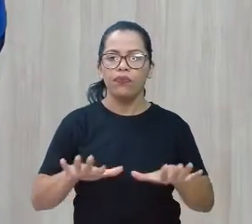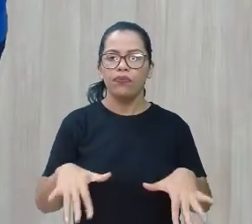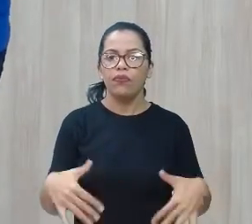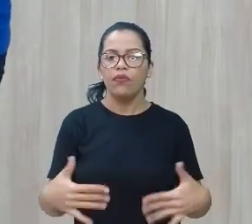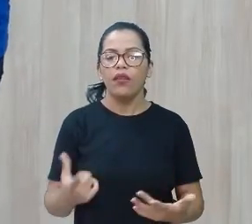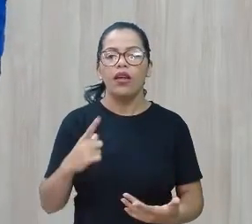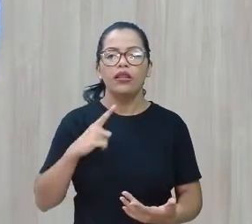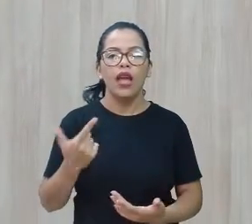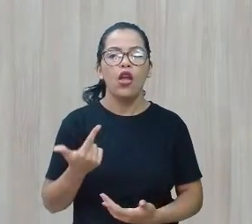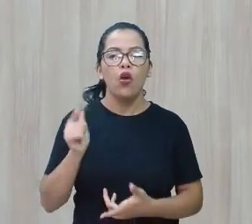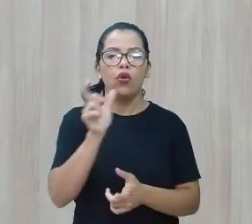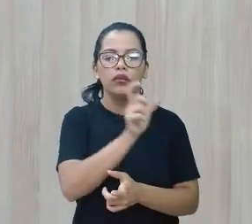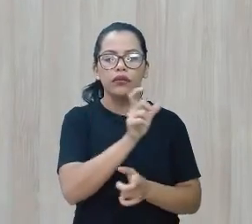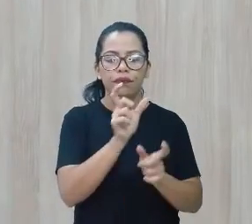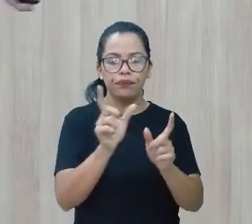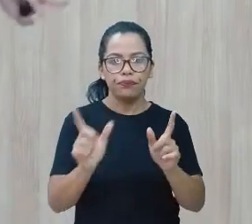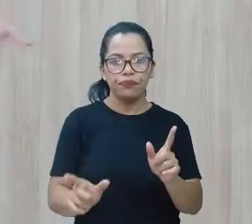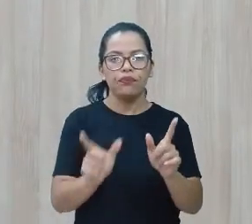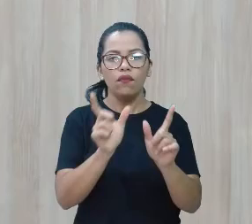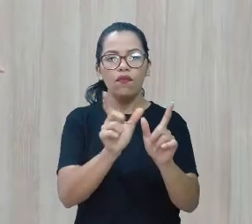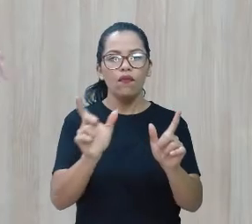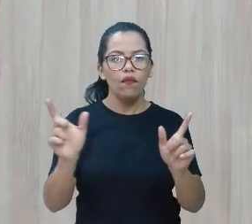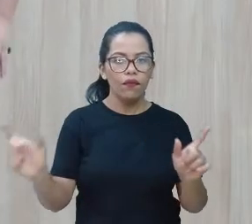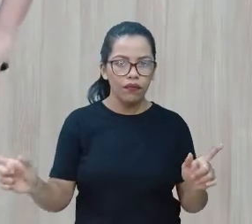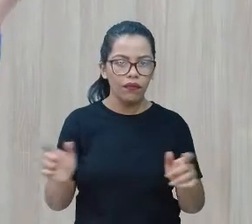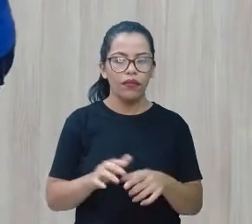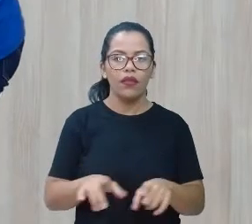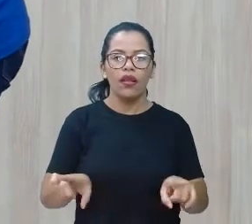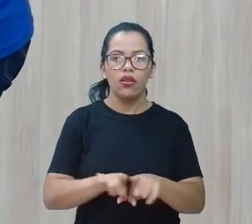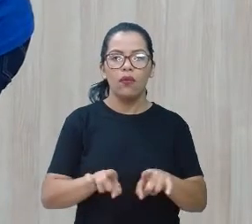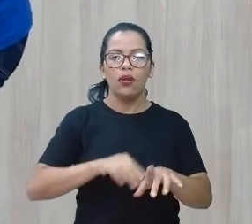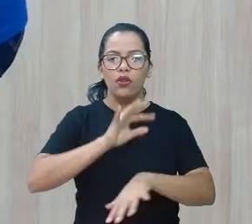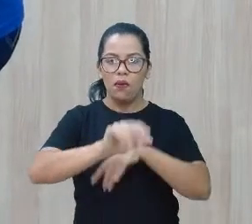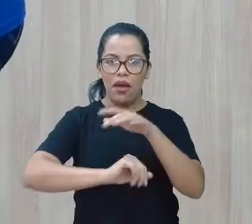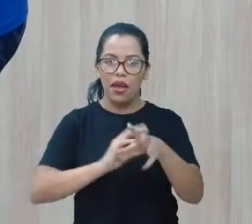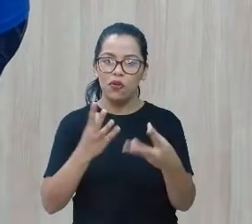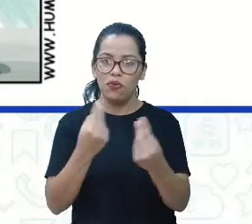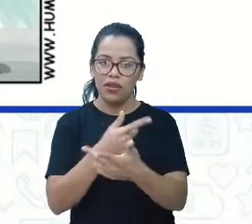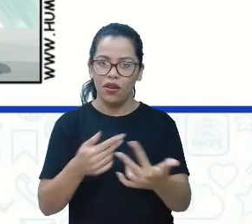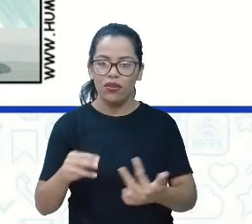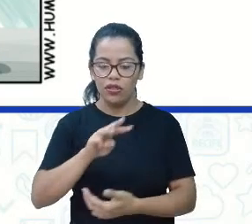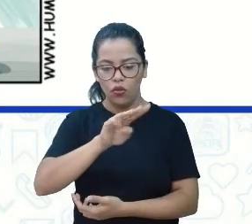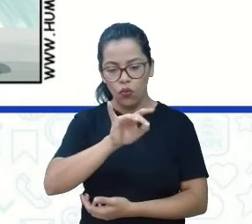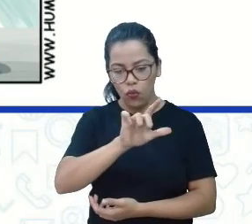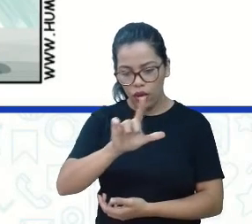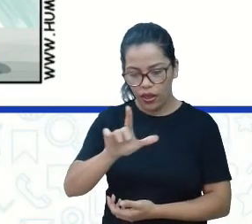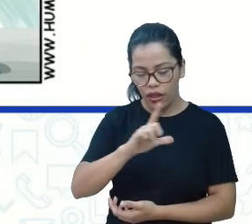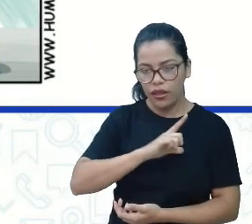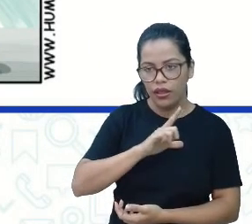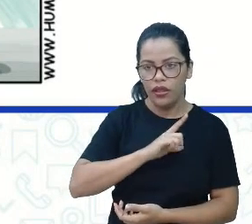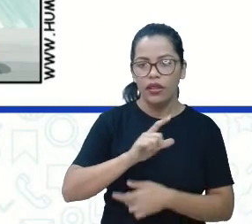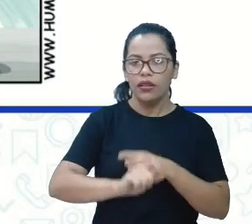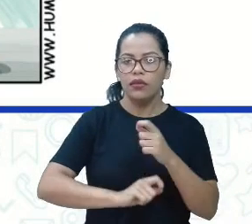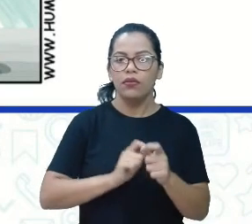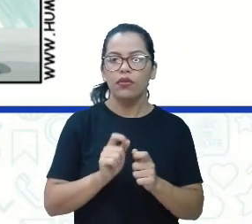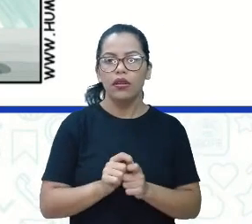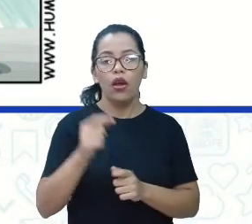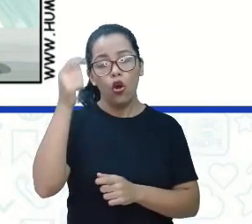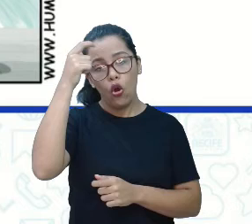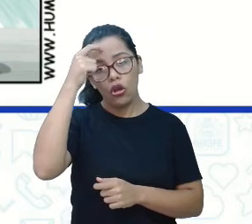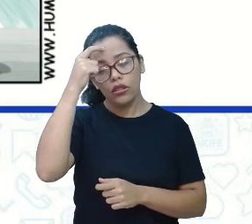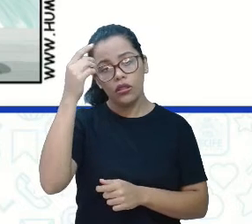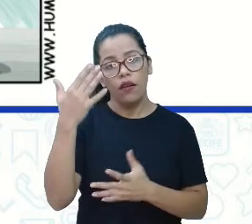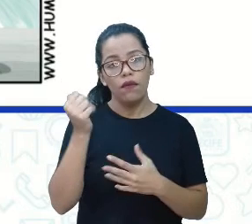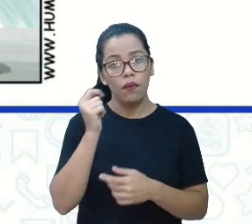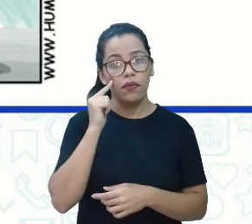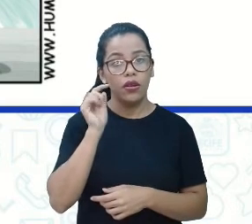aqui também do Humor Consciência. Estou explorando bastante o Will hoje, hein, gente? Trouxe aqui também do Humor Consciência, que é bem legal. Vamos